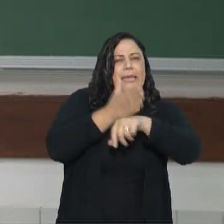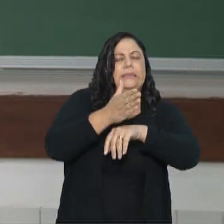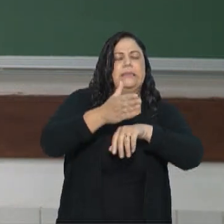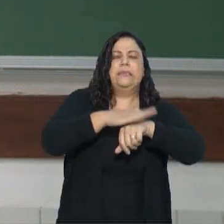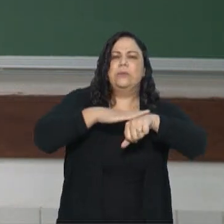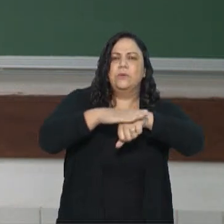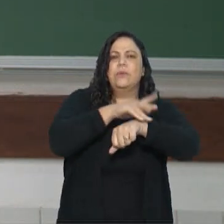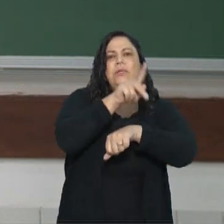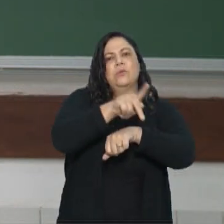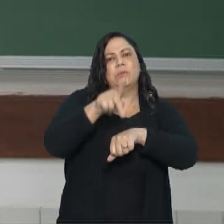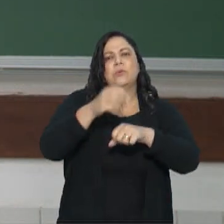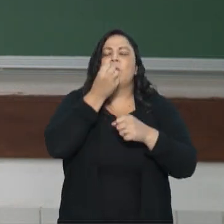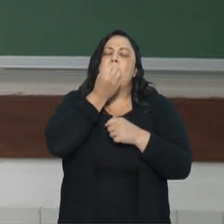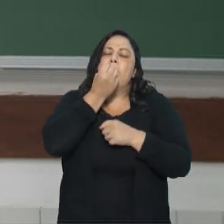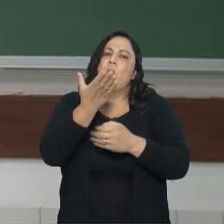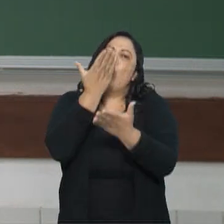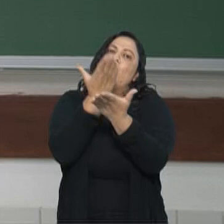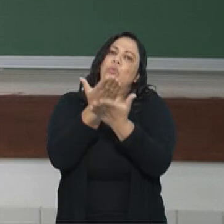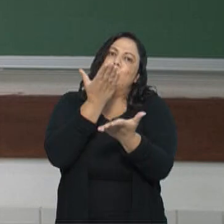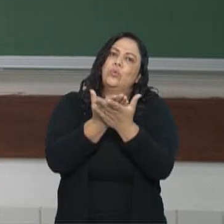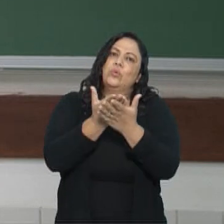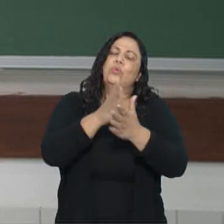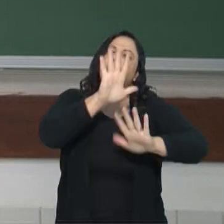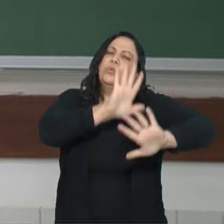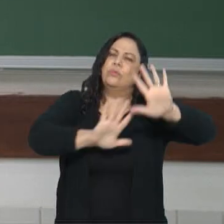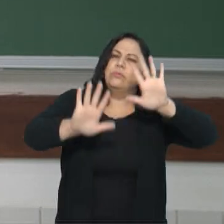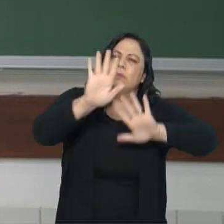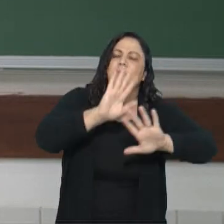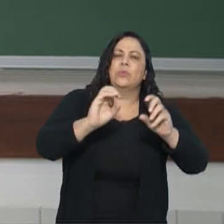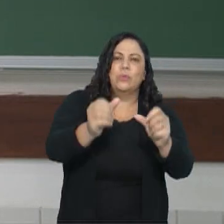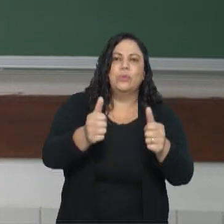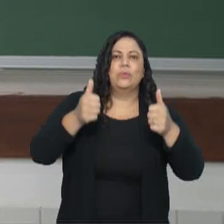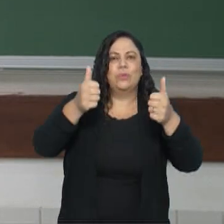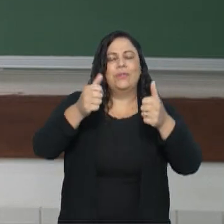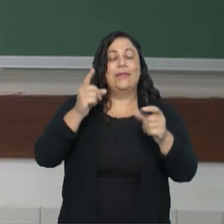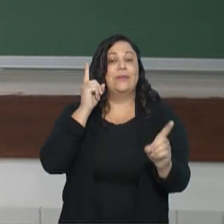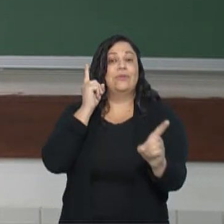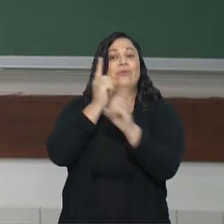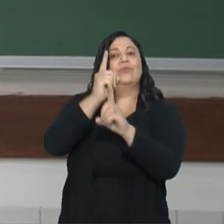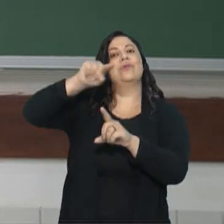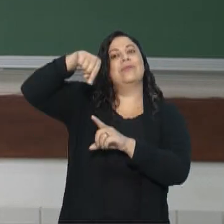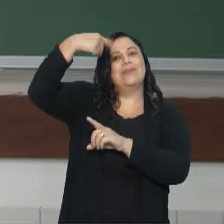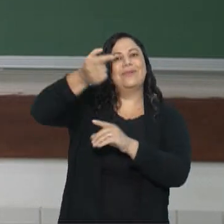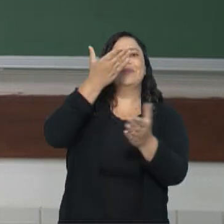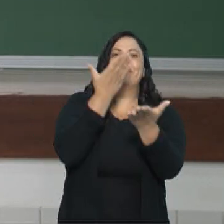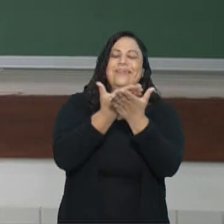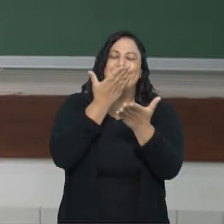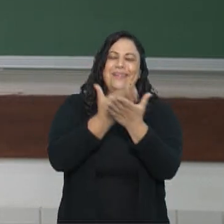vocês bons estudos, eu espero que vocês se cuidem e a gente se encontra na nossa próxima aula. Tchau, tchau!